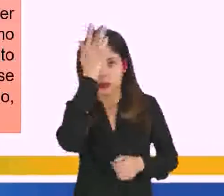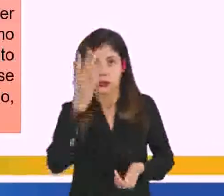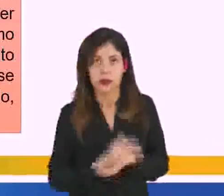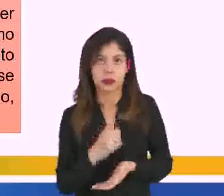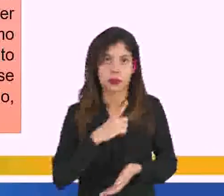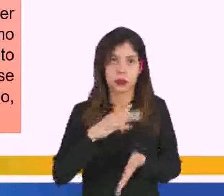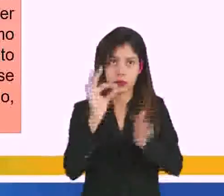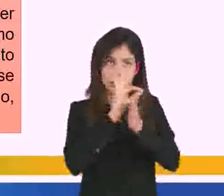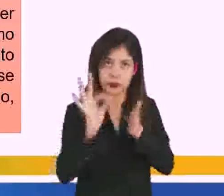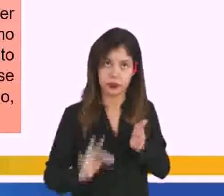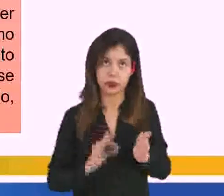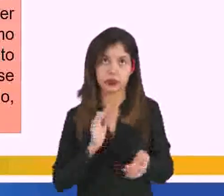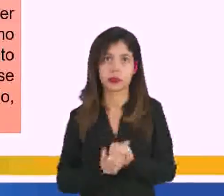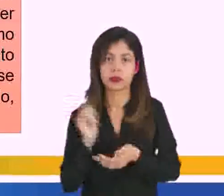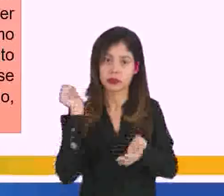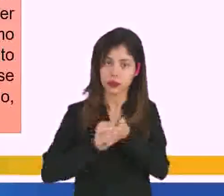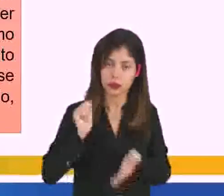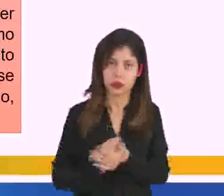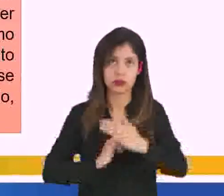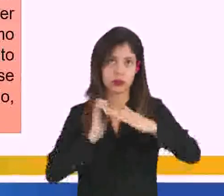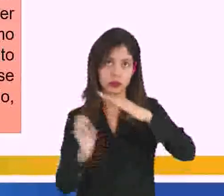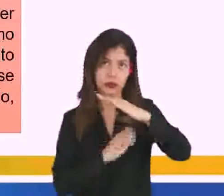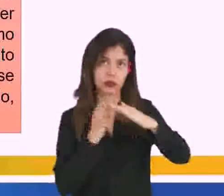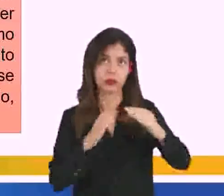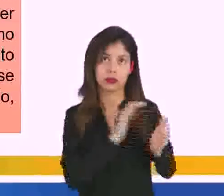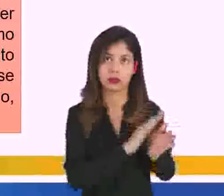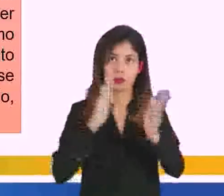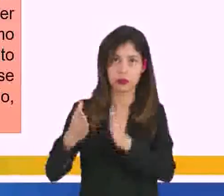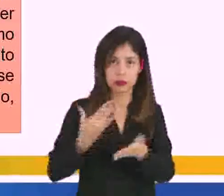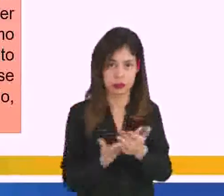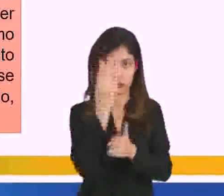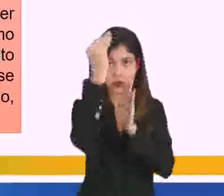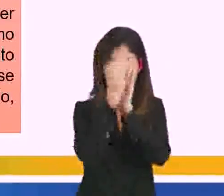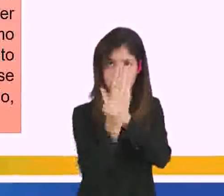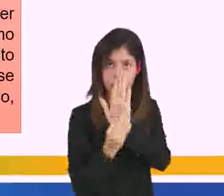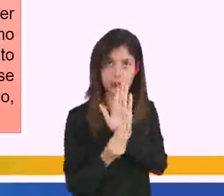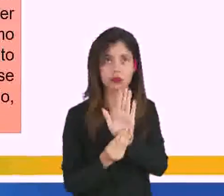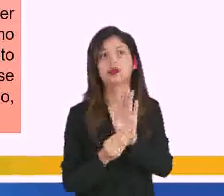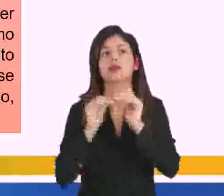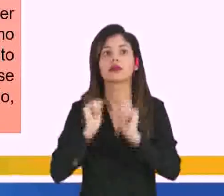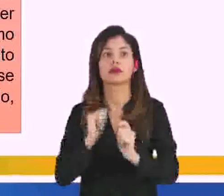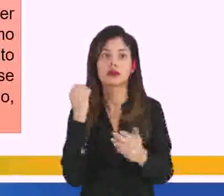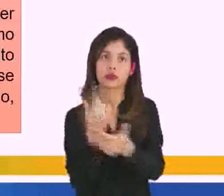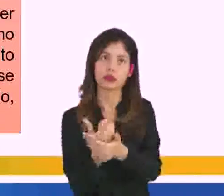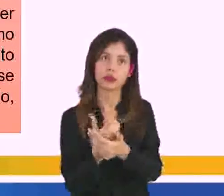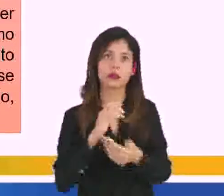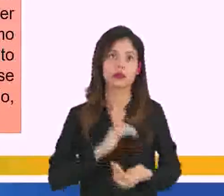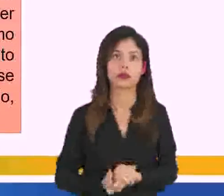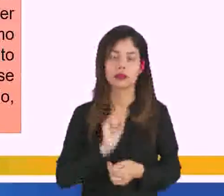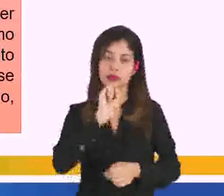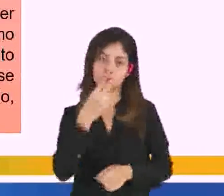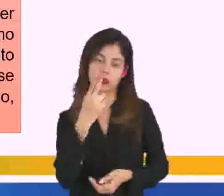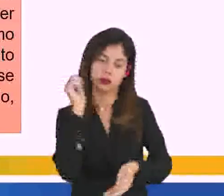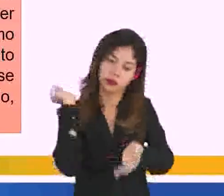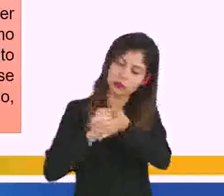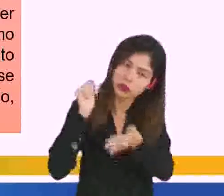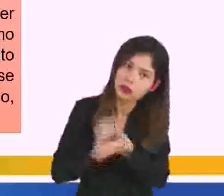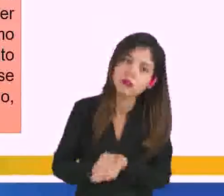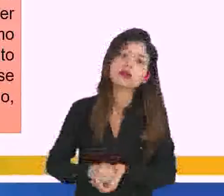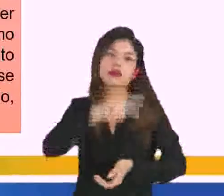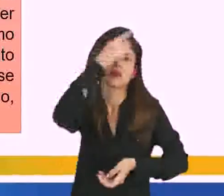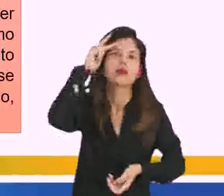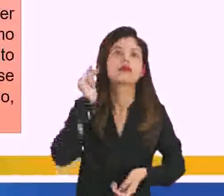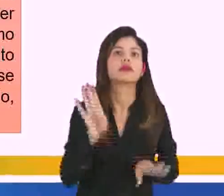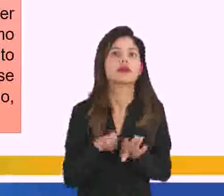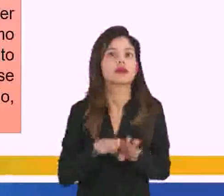essa lista, como uma lista de contatos em uma empresa a partir da coleta de dados no ato da compra ou cadastros de